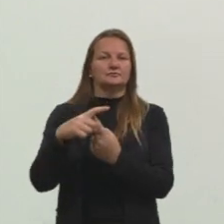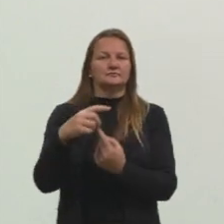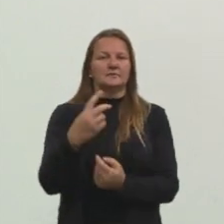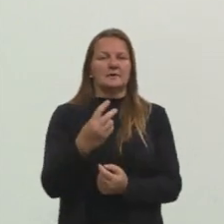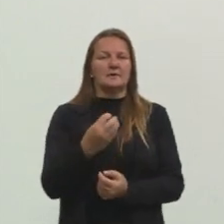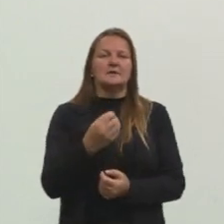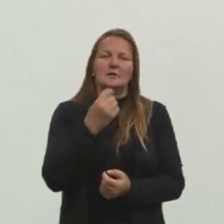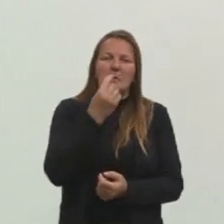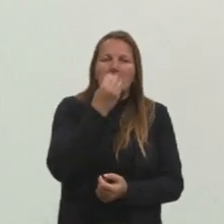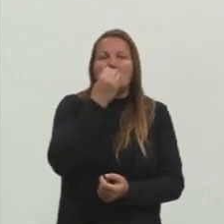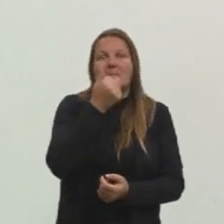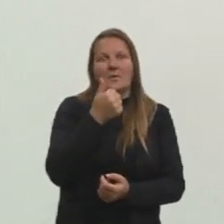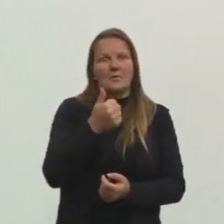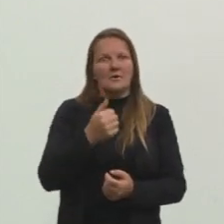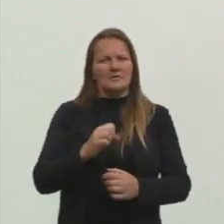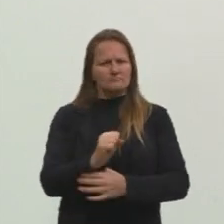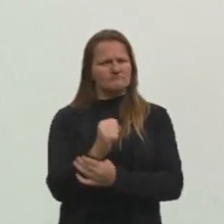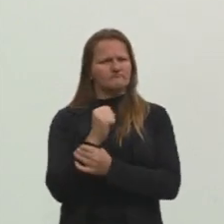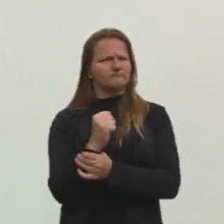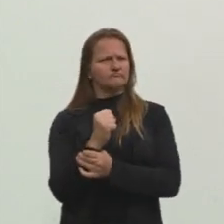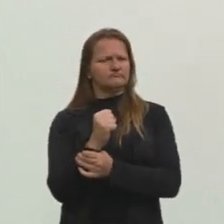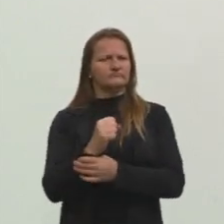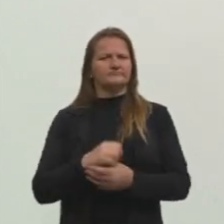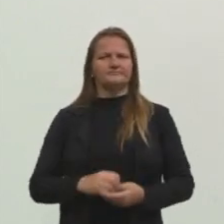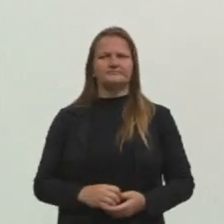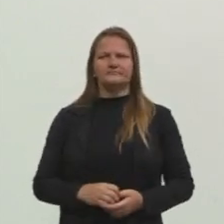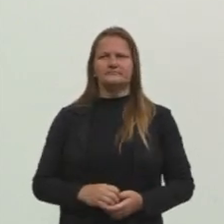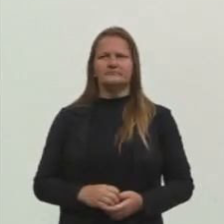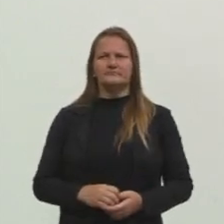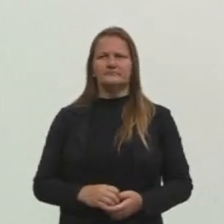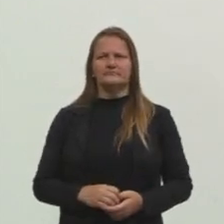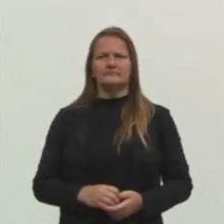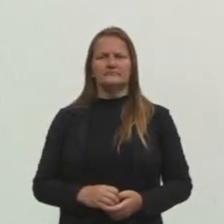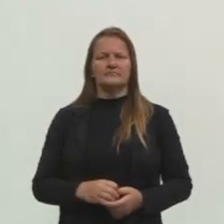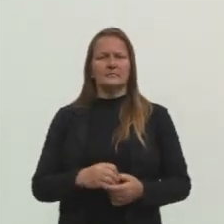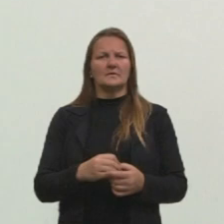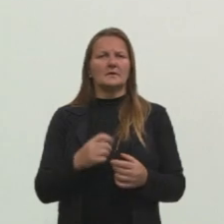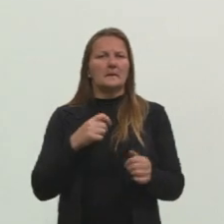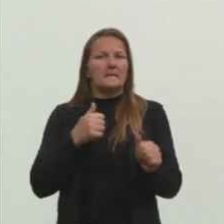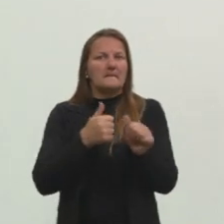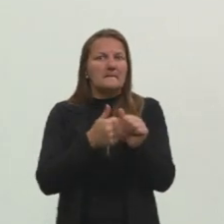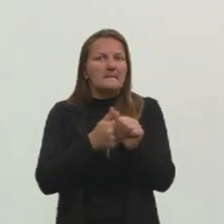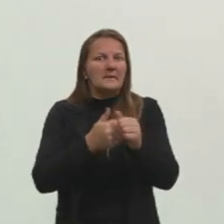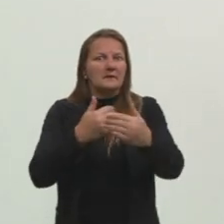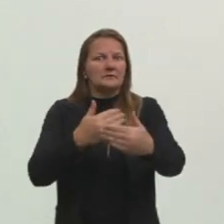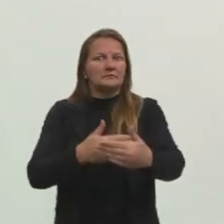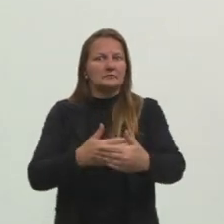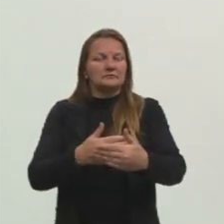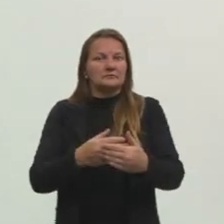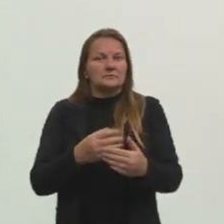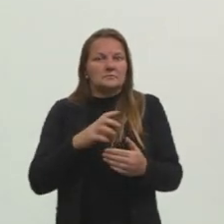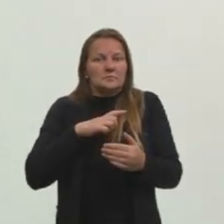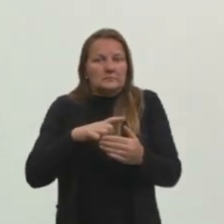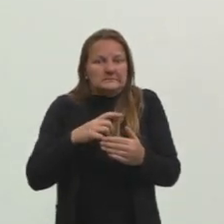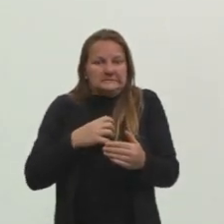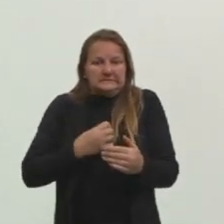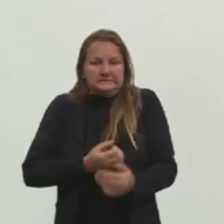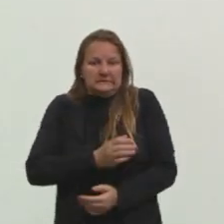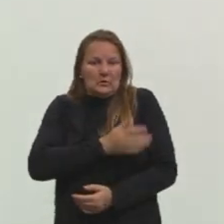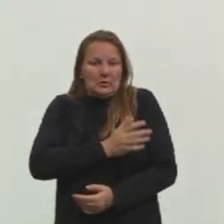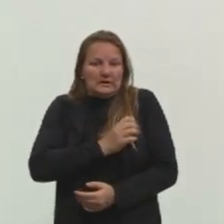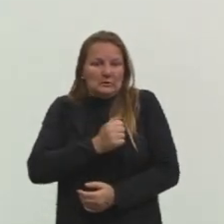boa que é questão de segurança por exemplo a gente está deparando perto do Abismo se aproximando perto do Abismo ali já começa o coração